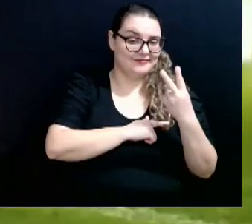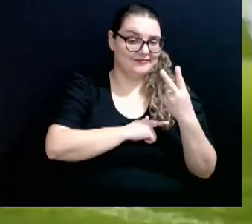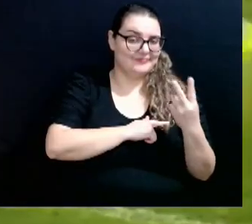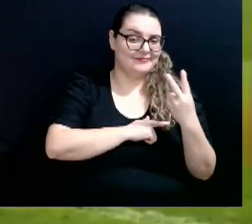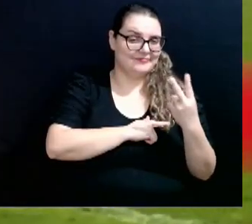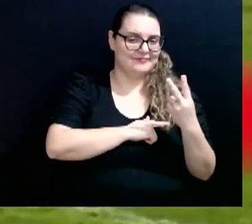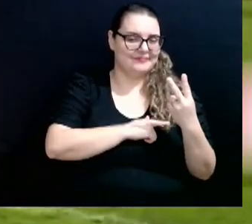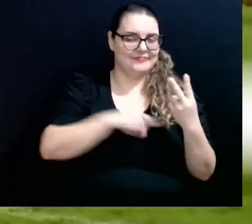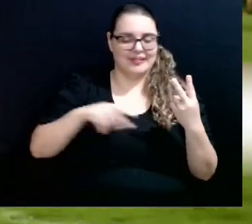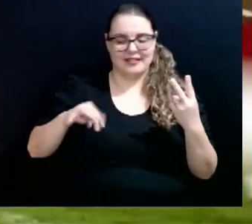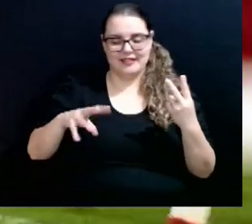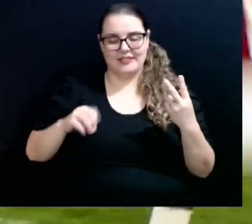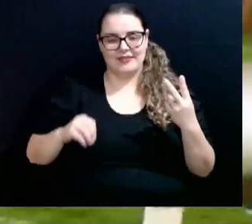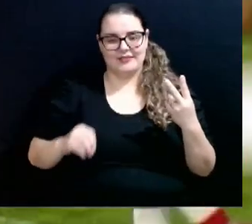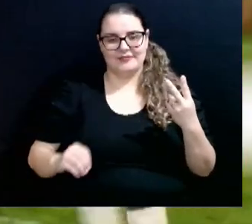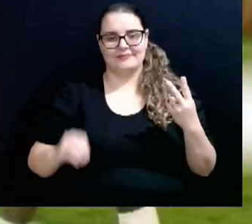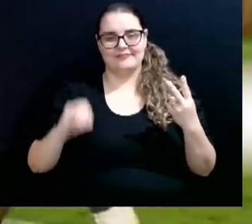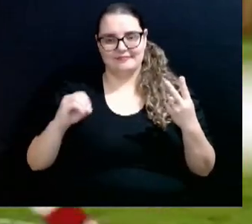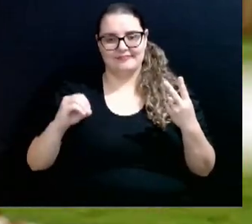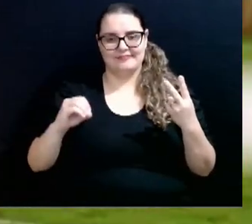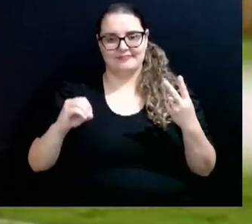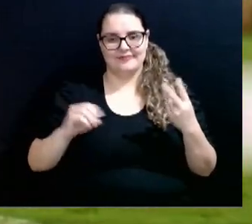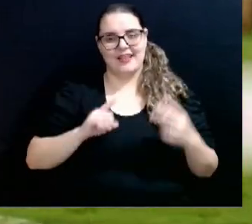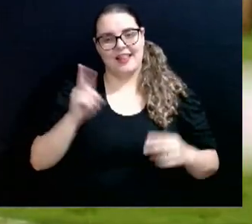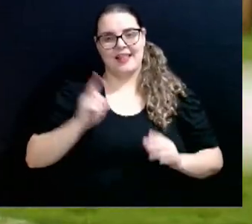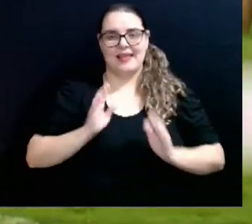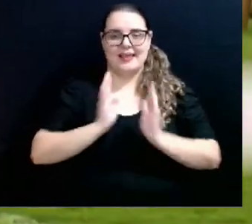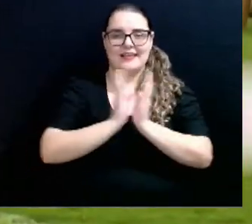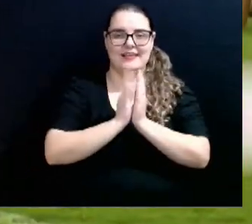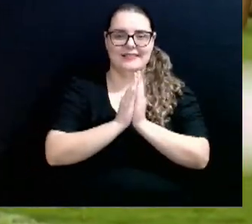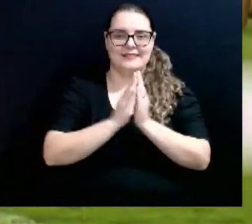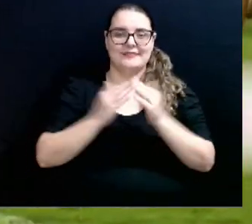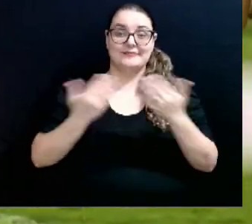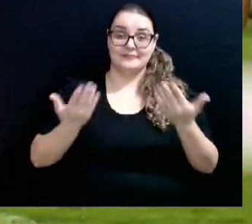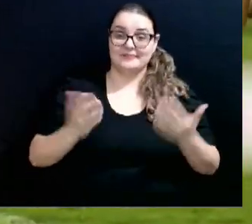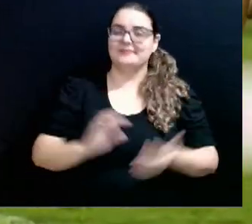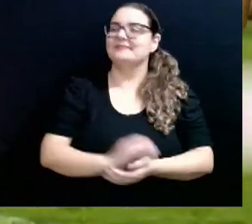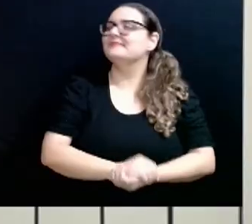Aflitos, Náutico 0, Guarani 2.